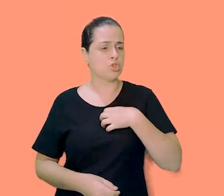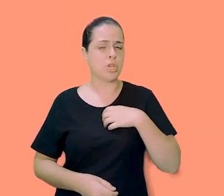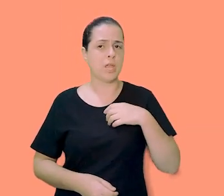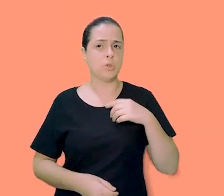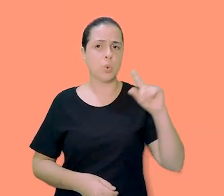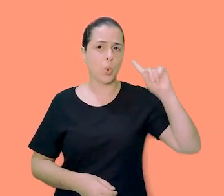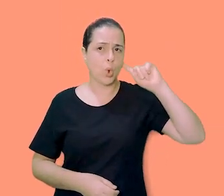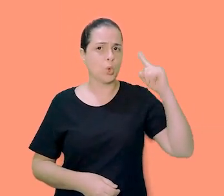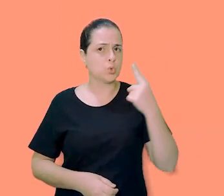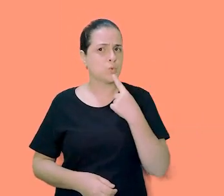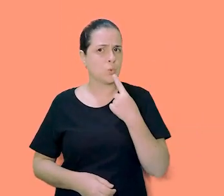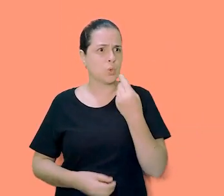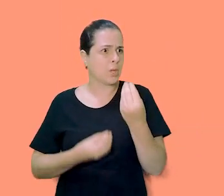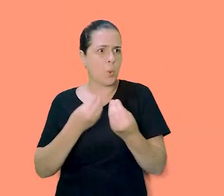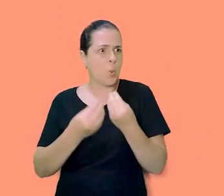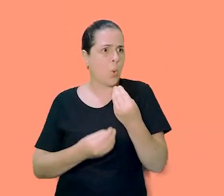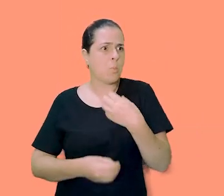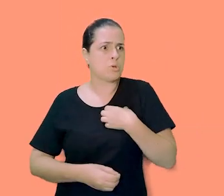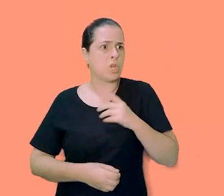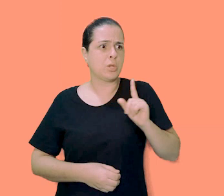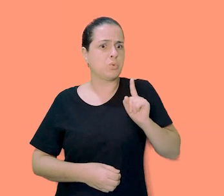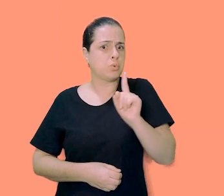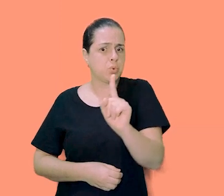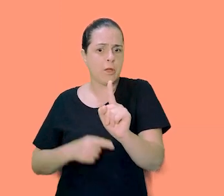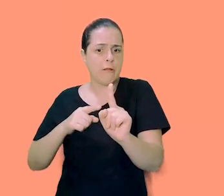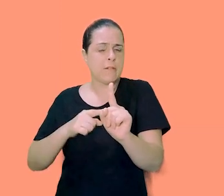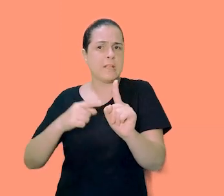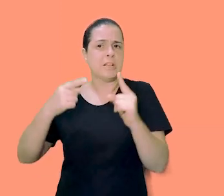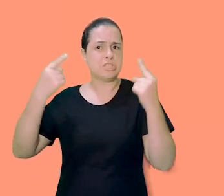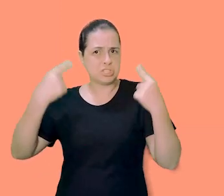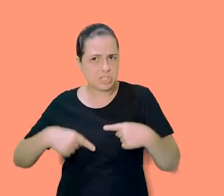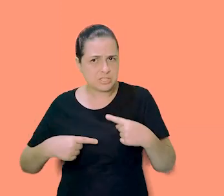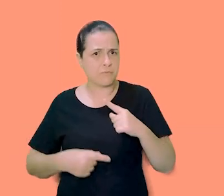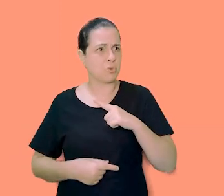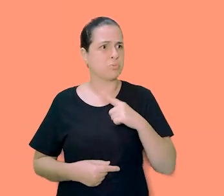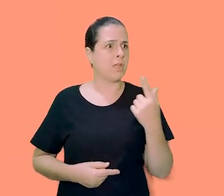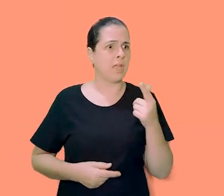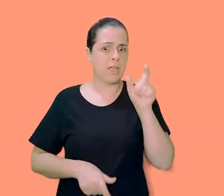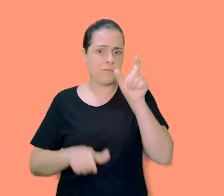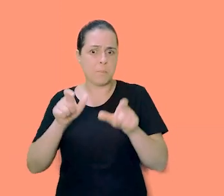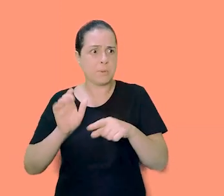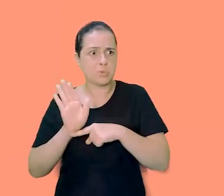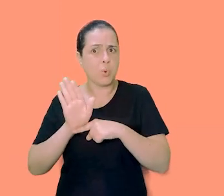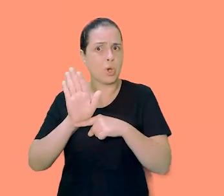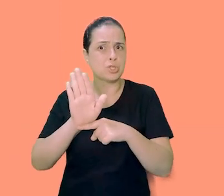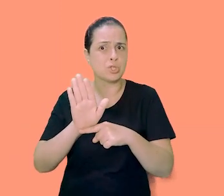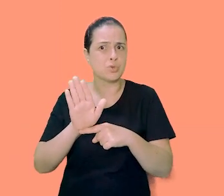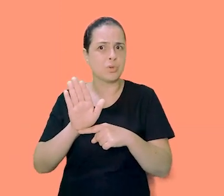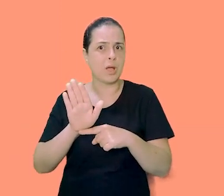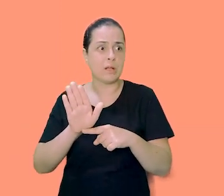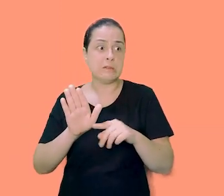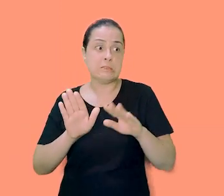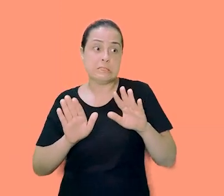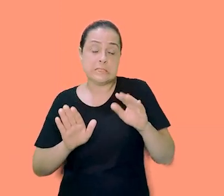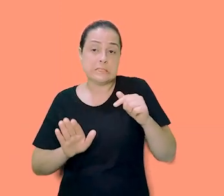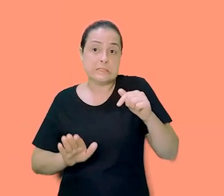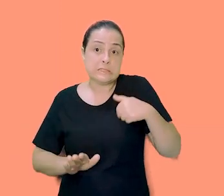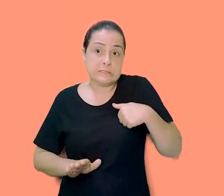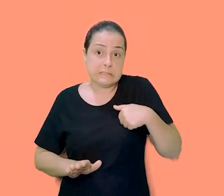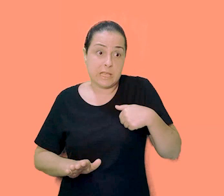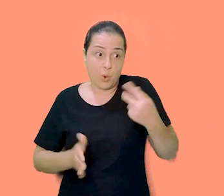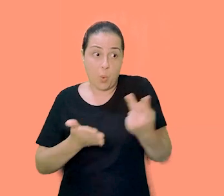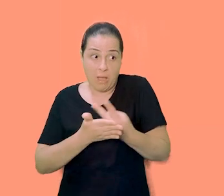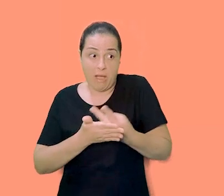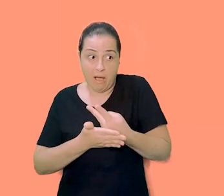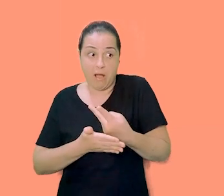né? Os desafios, as pessoas que te ajudaram, porque eu acho que uma das coisas que acontecem, você me corrige se eu estiver